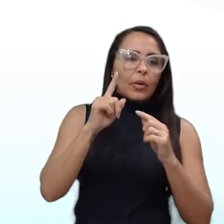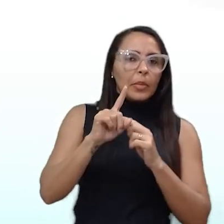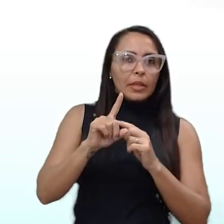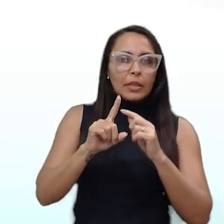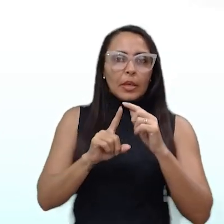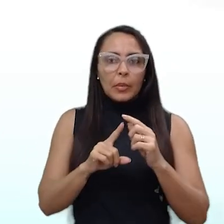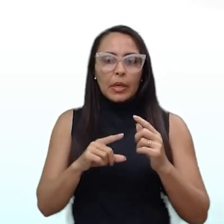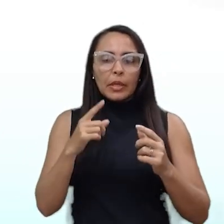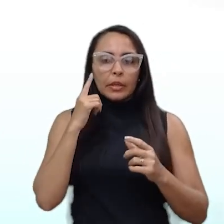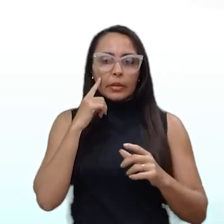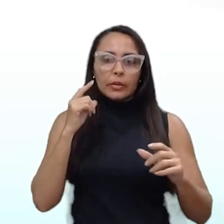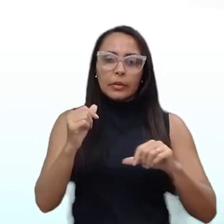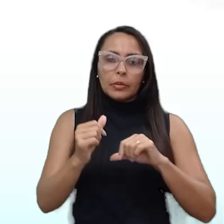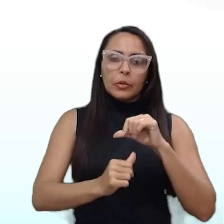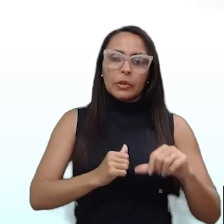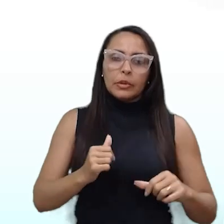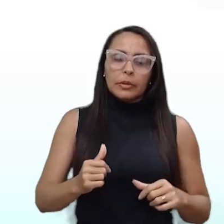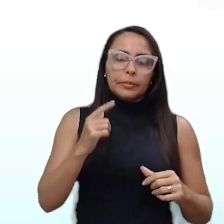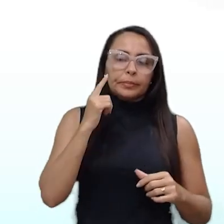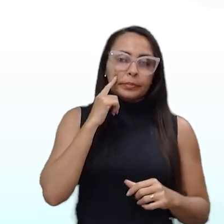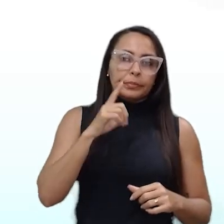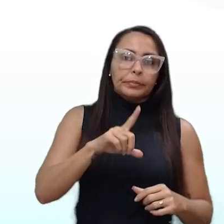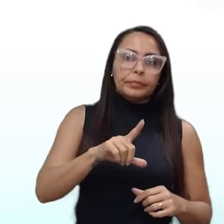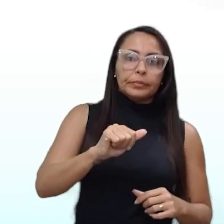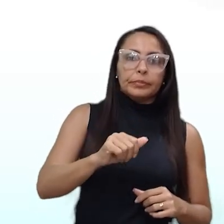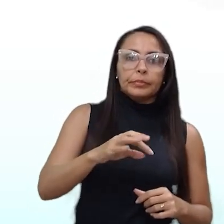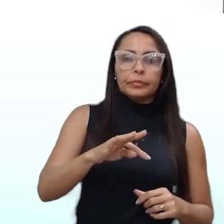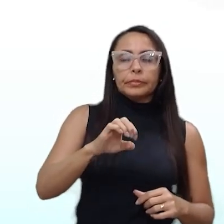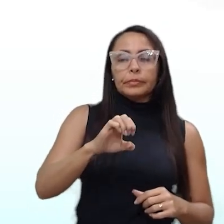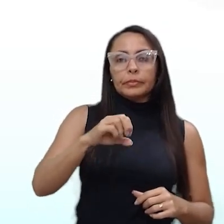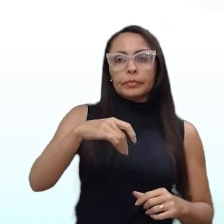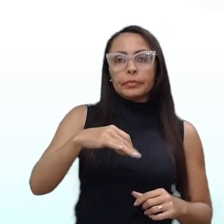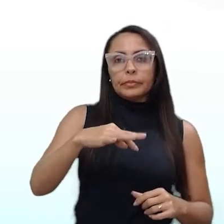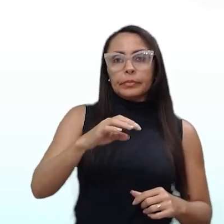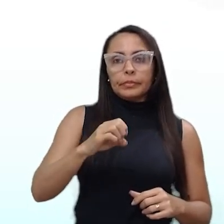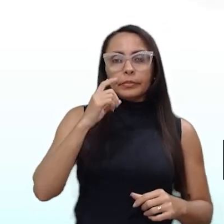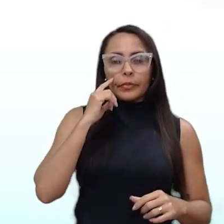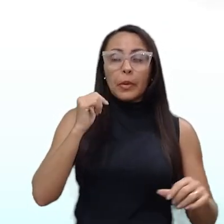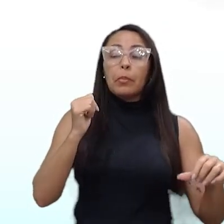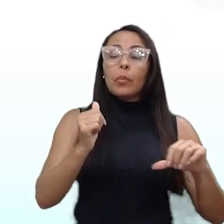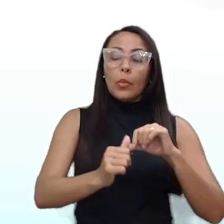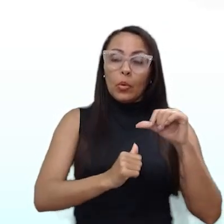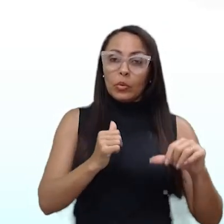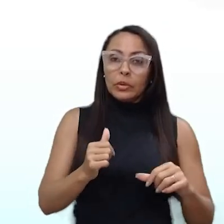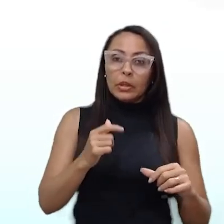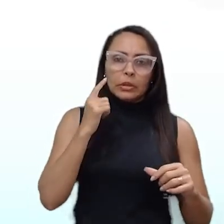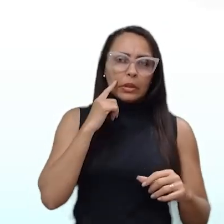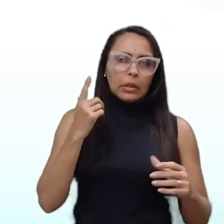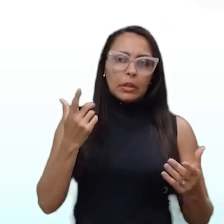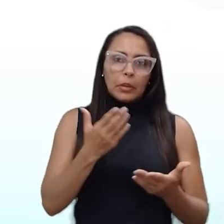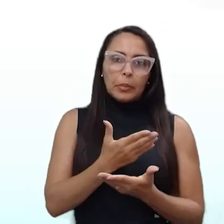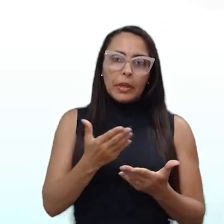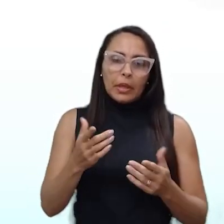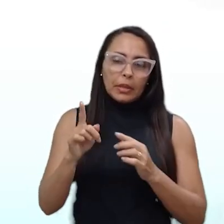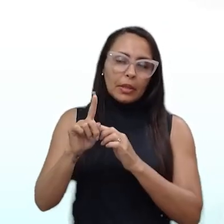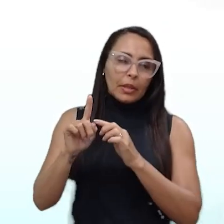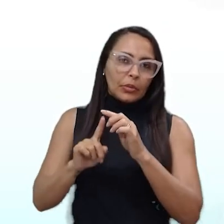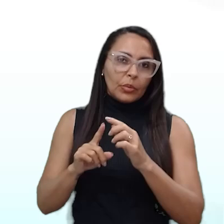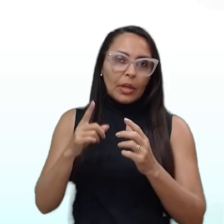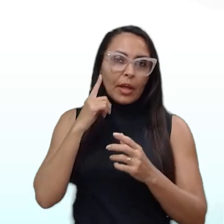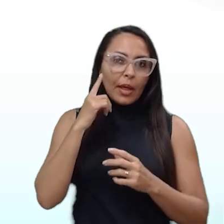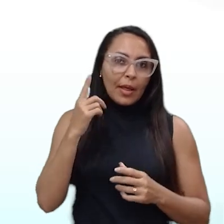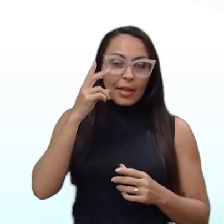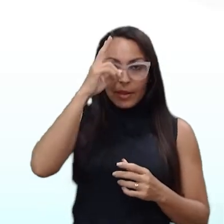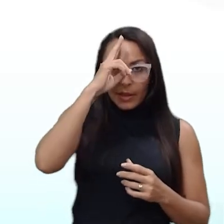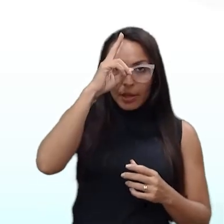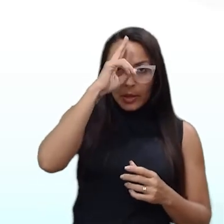temperatura sem mudar o estado físico. Calor latente aumenta ou melhor, muda o estado físico sem alterar a temperatura. Lembre-se